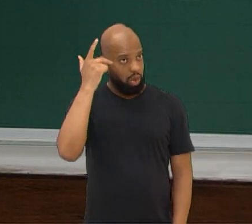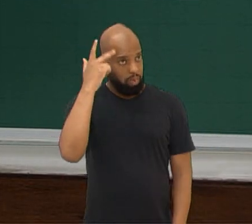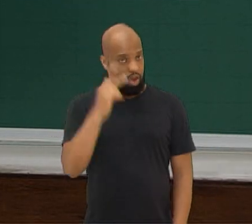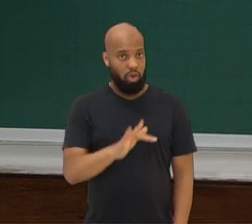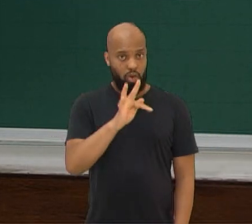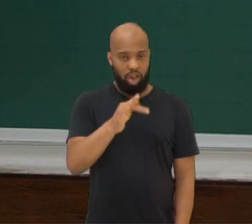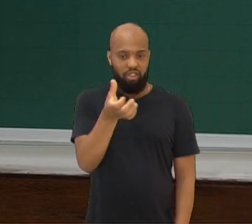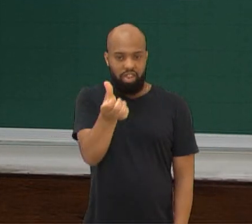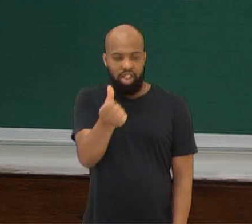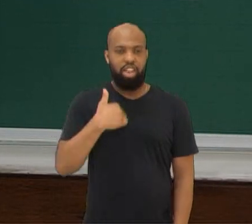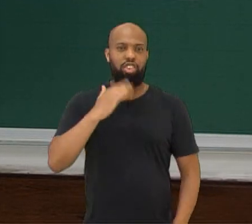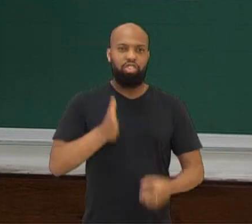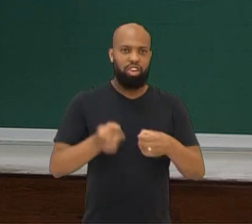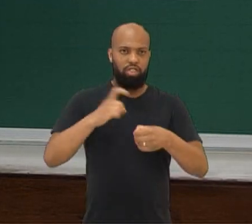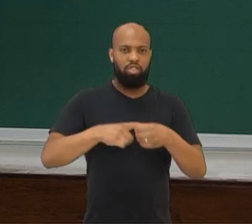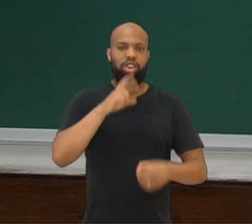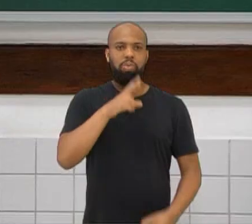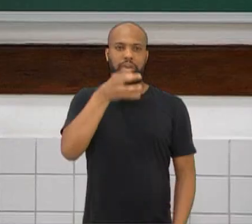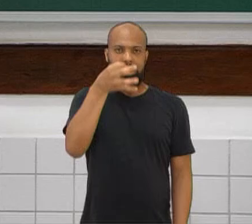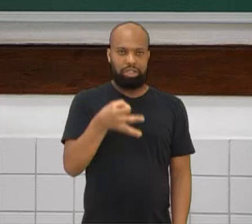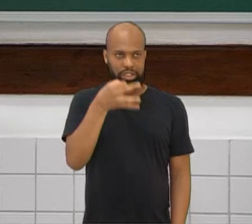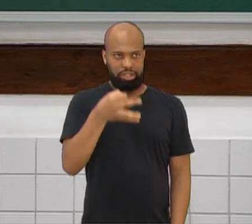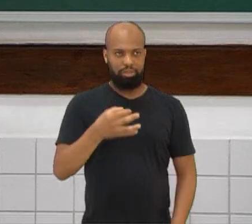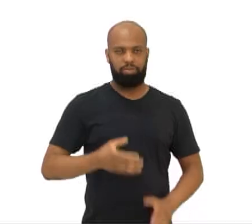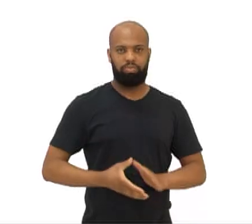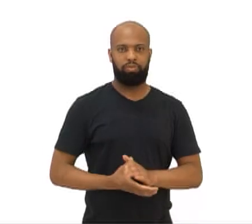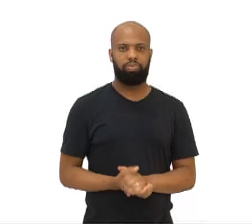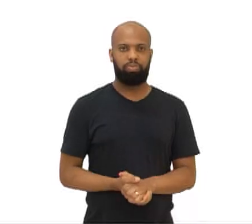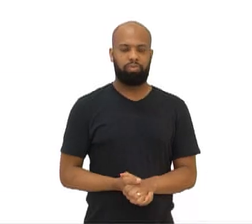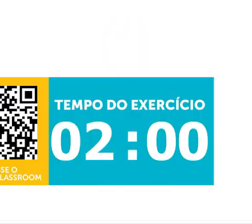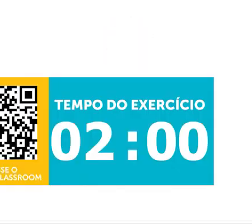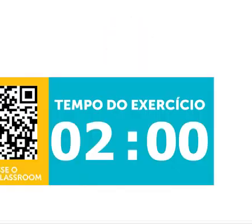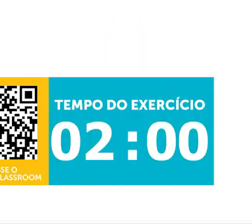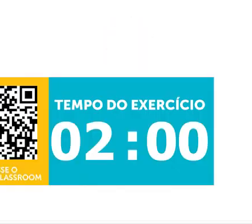Eu volto daqui a pouquinho com a resolução da letra A.